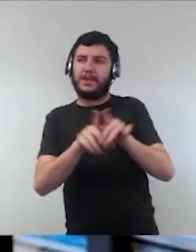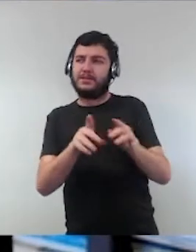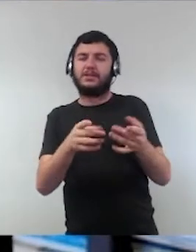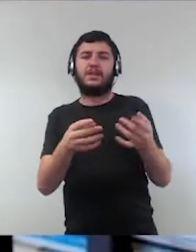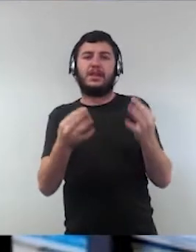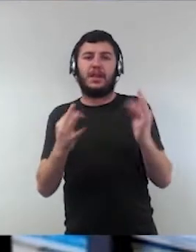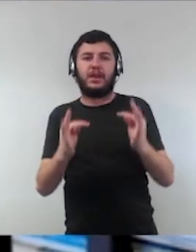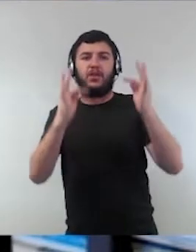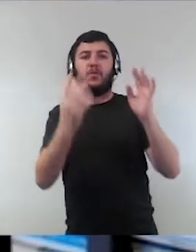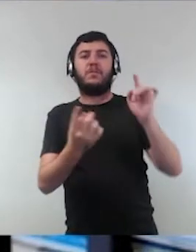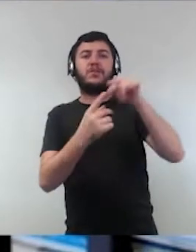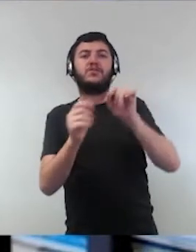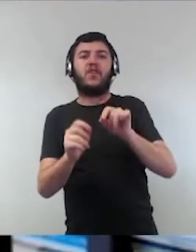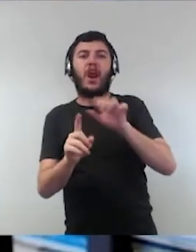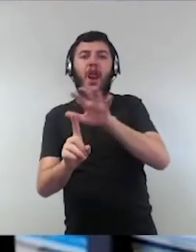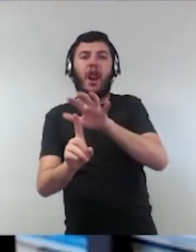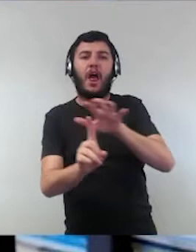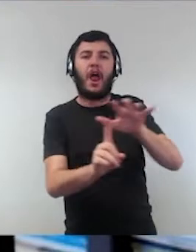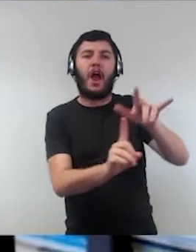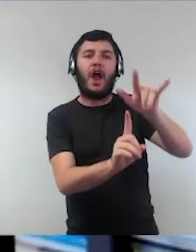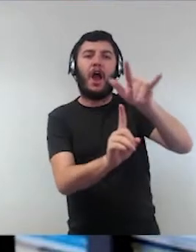das consciências que é tão